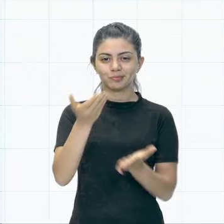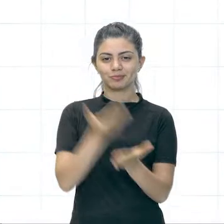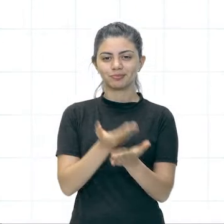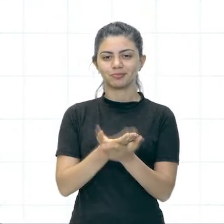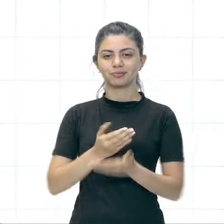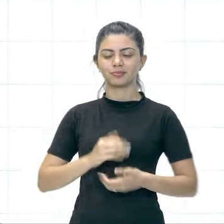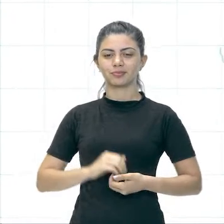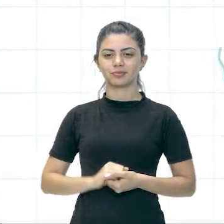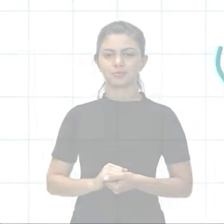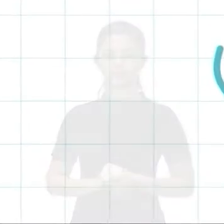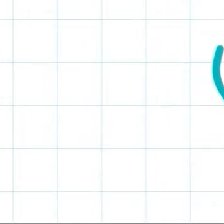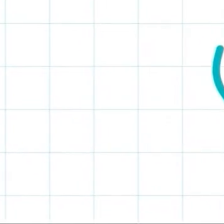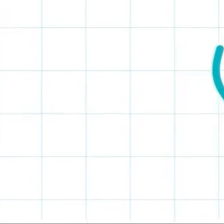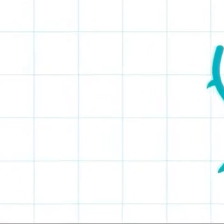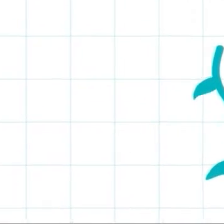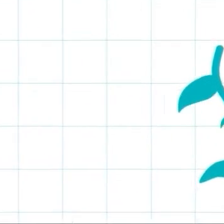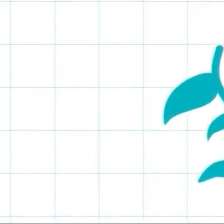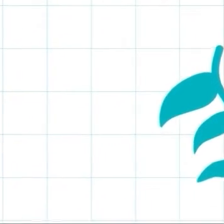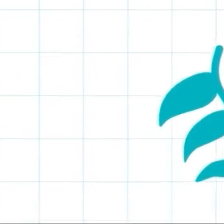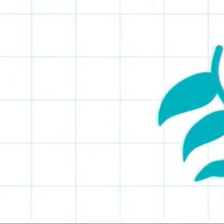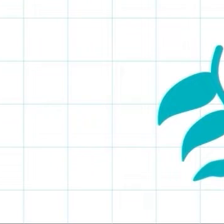aula.